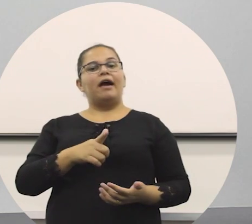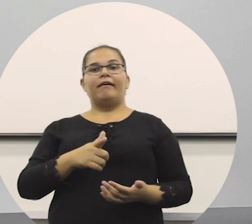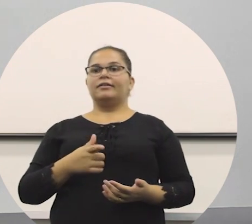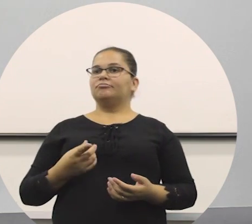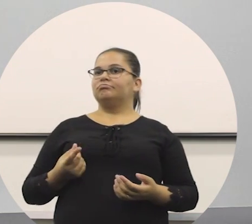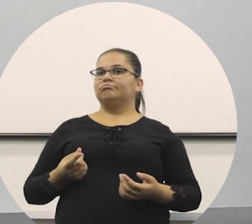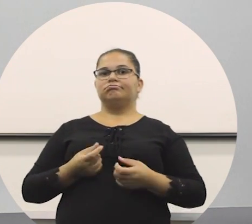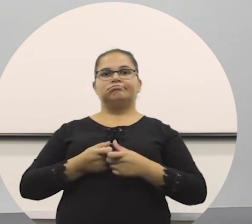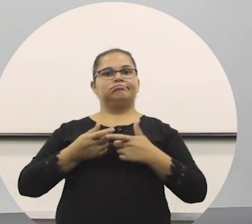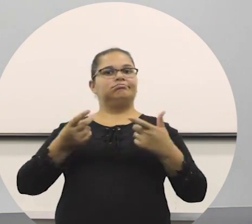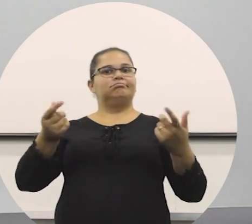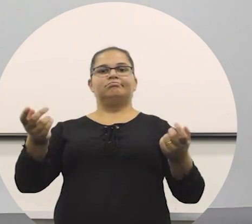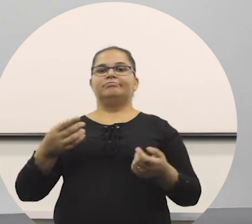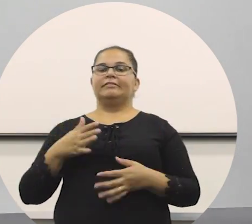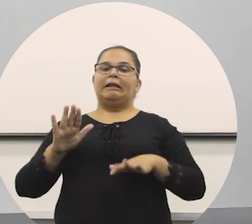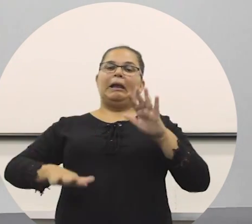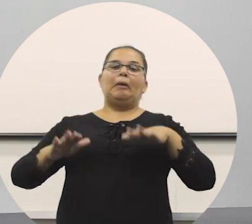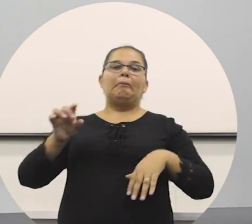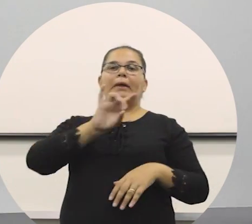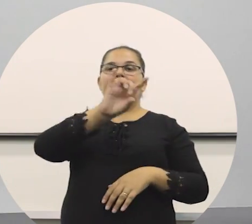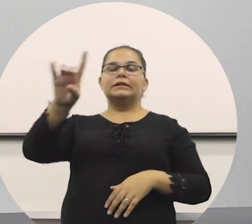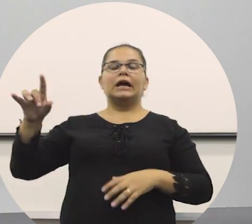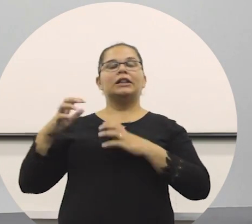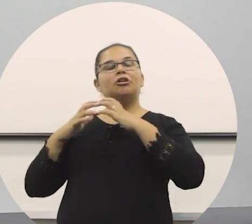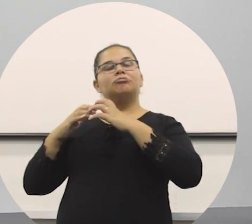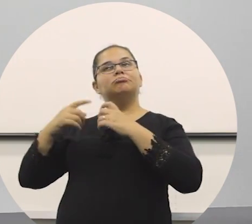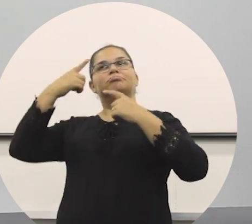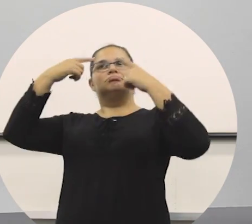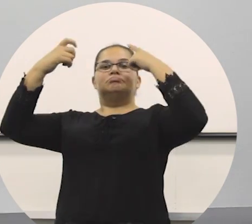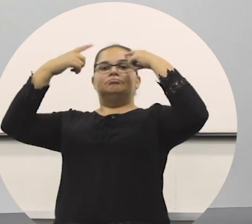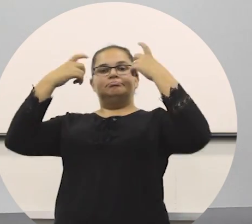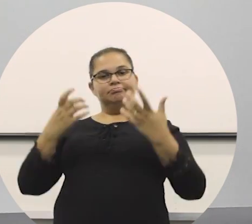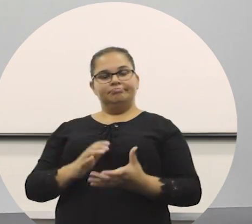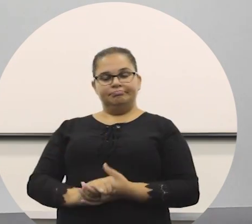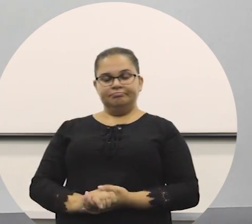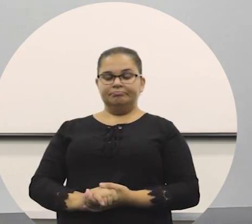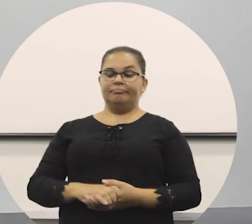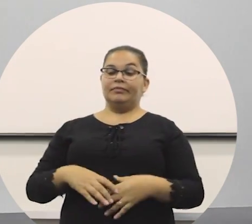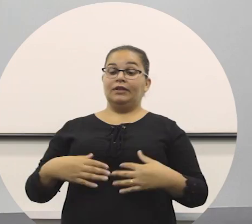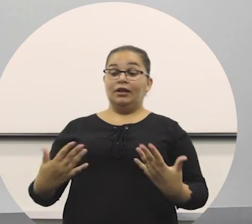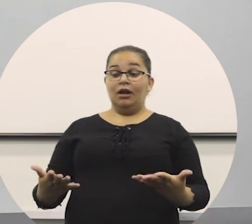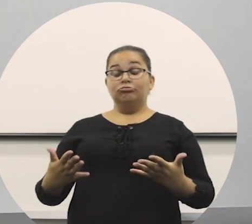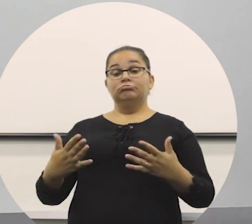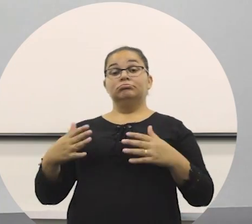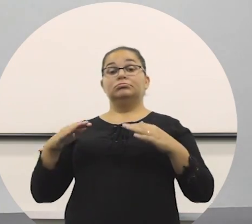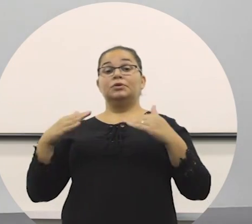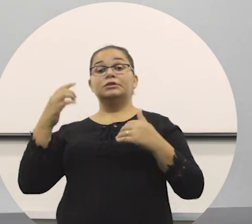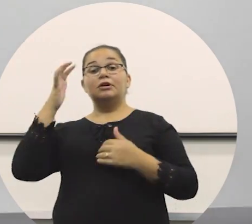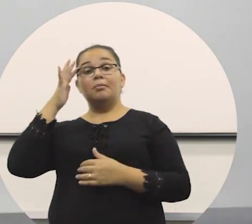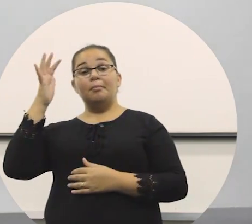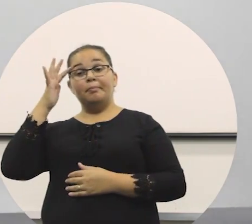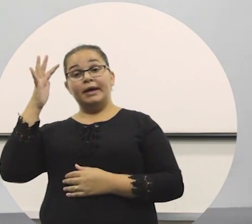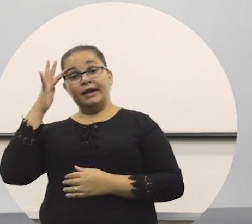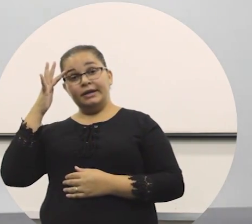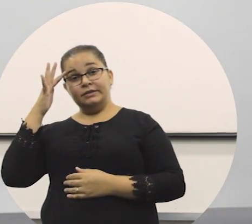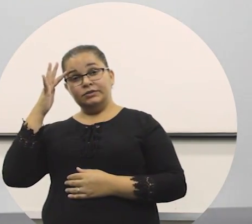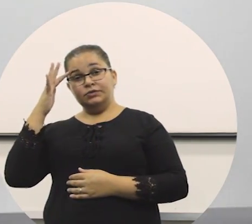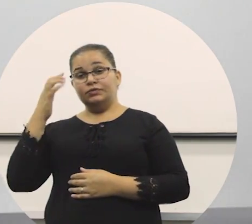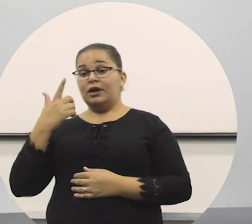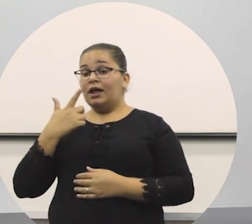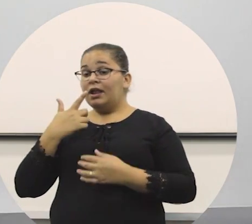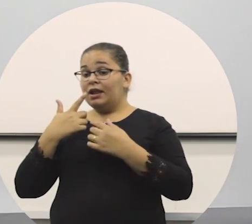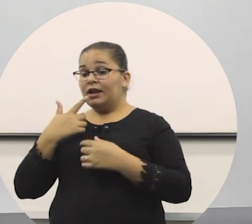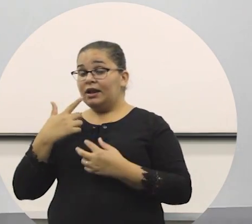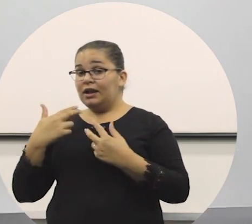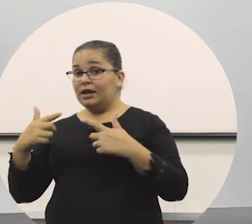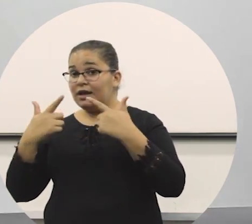Infinitas, né? Vai da nossa criatividade. Infinitas. Então, quando eu estou pensando na língua